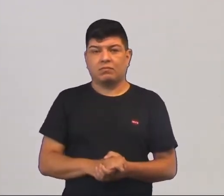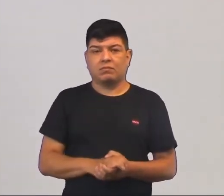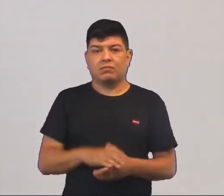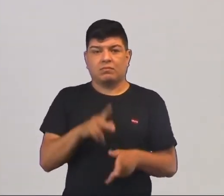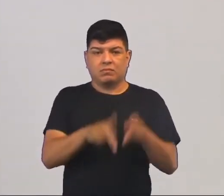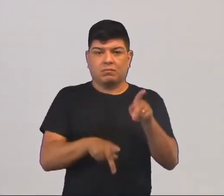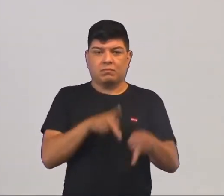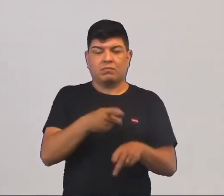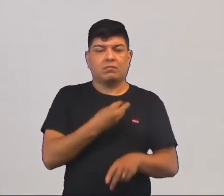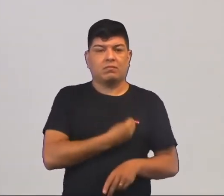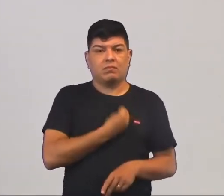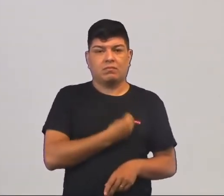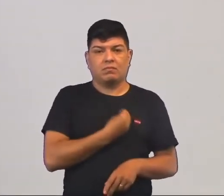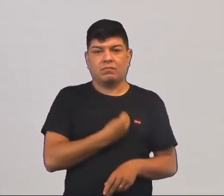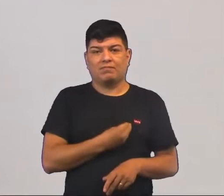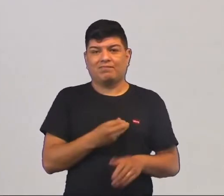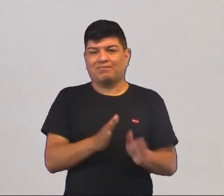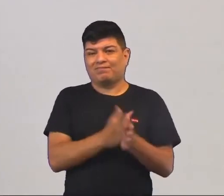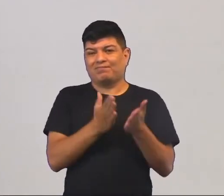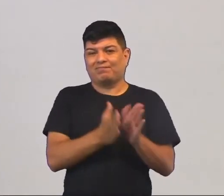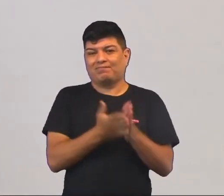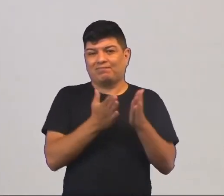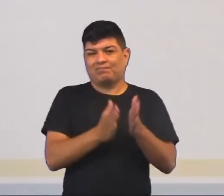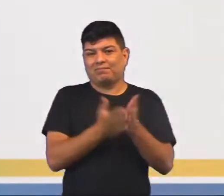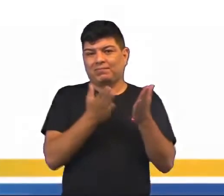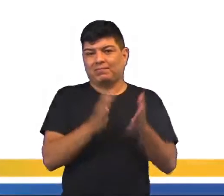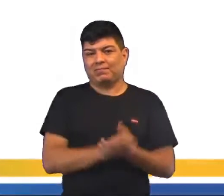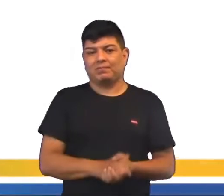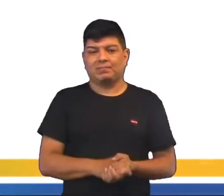parte da população vivia numa situação de miséria.